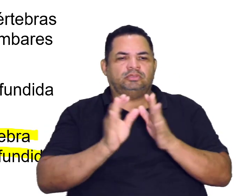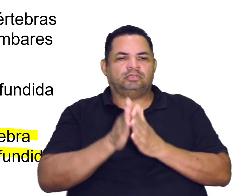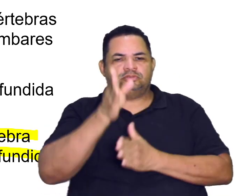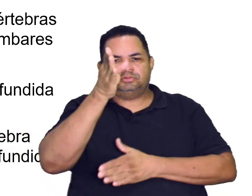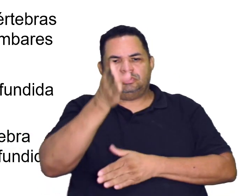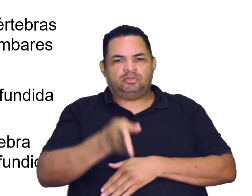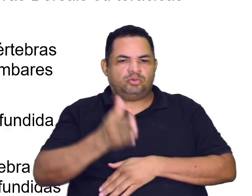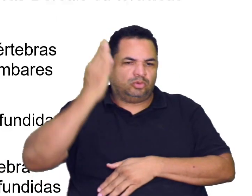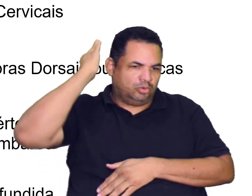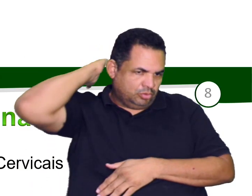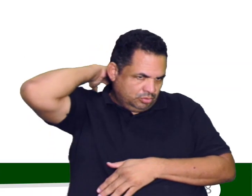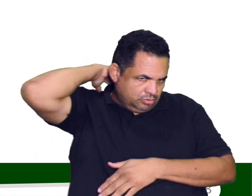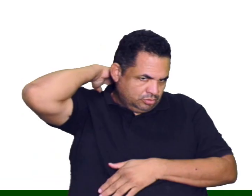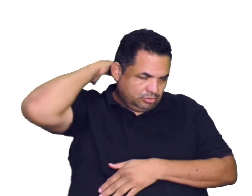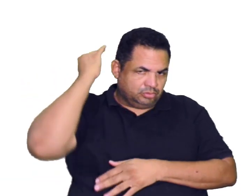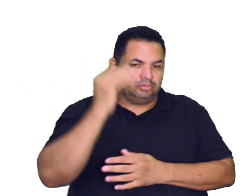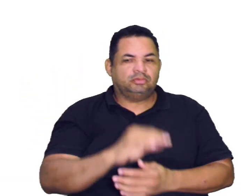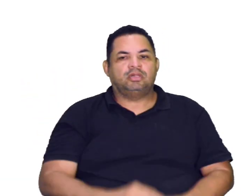Muito bem.